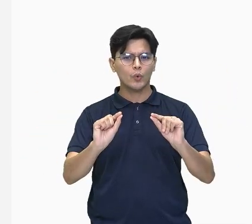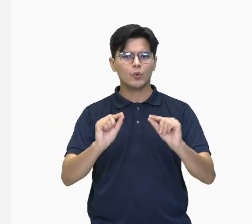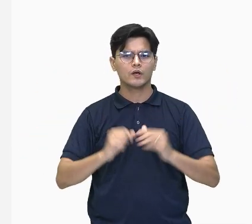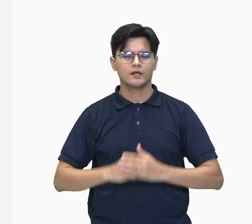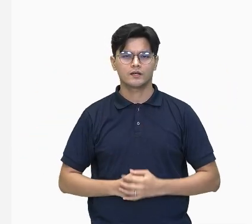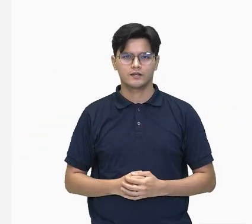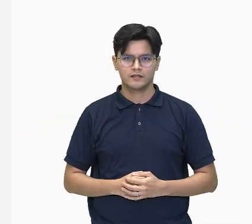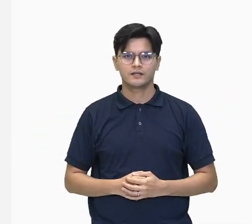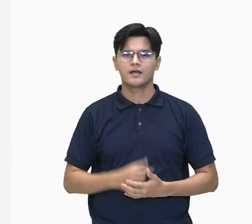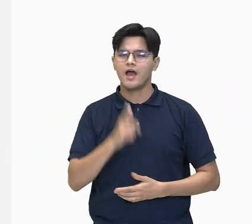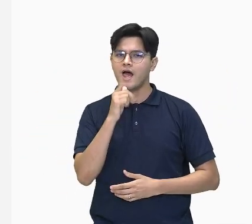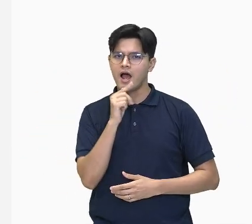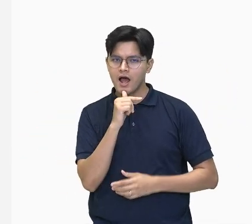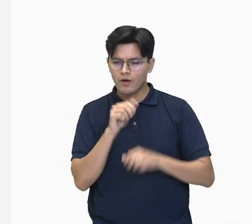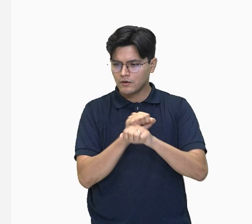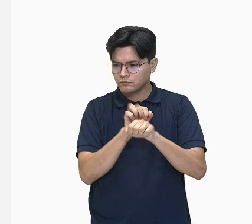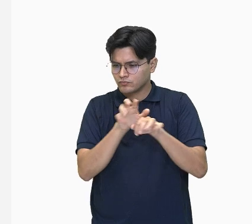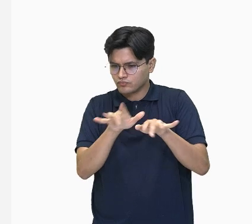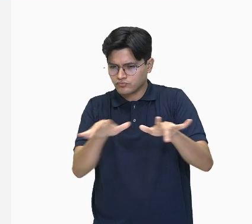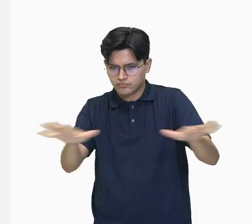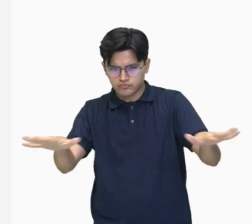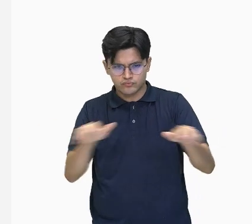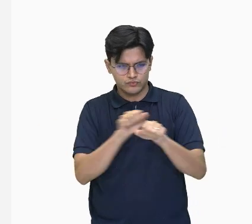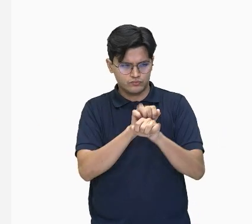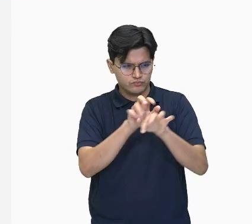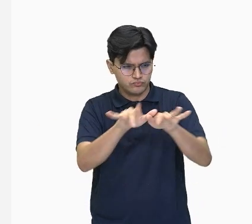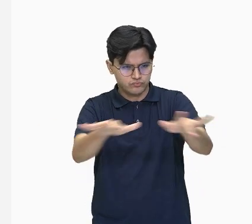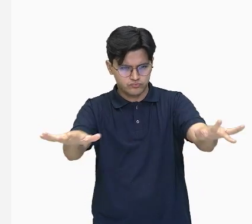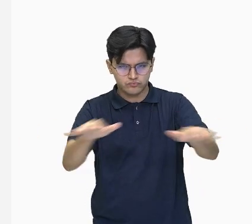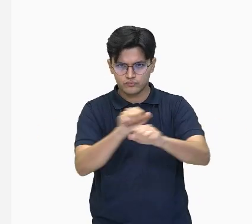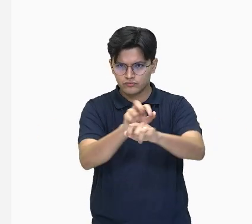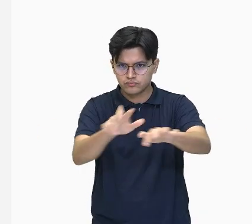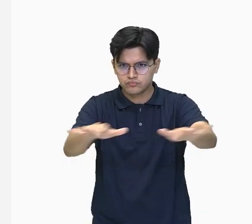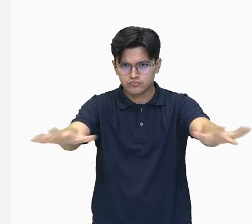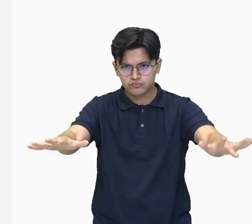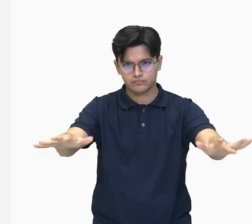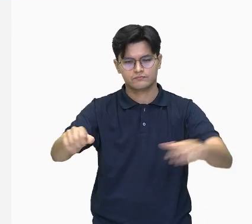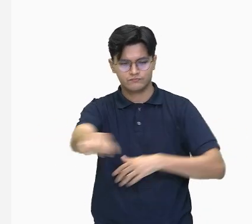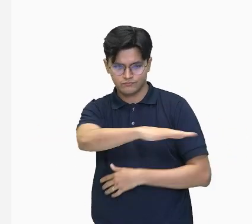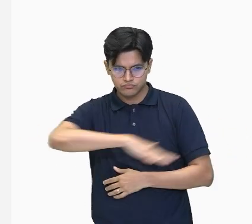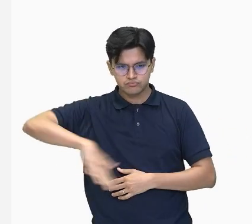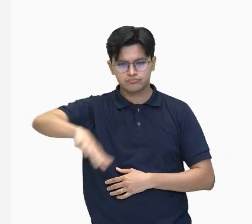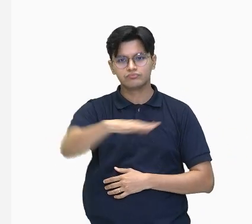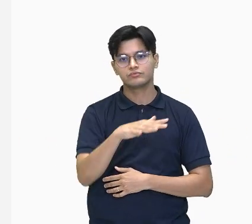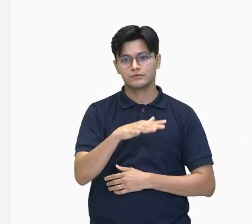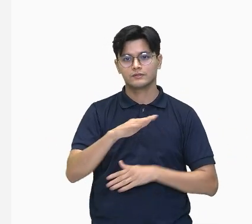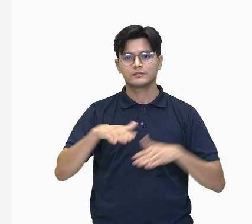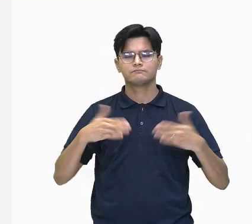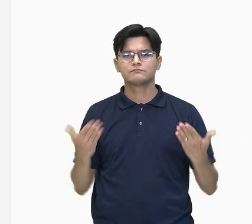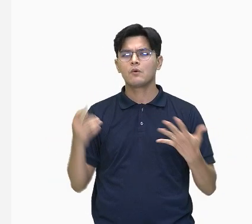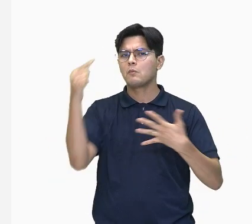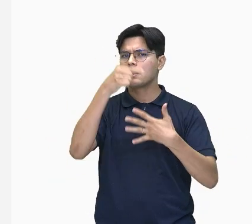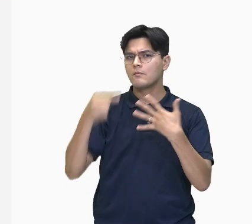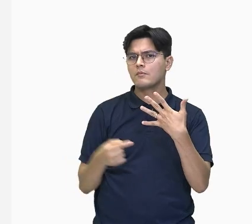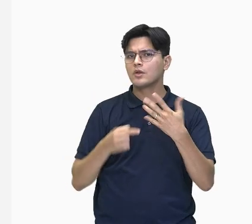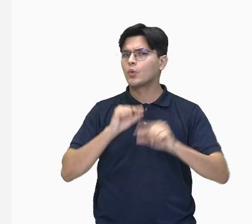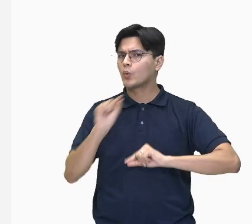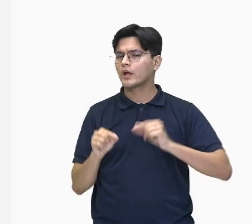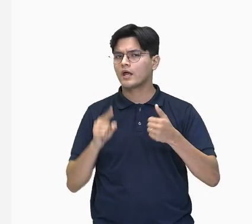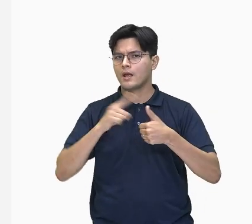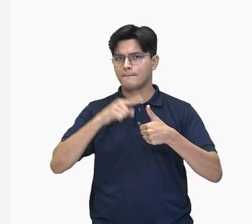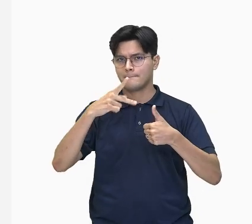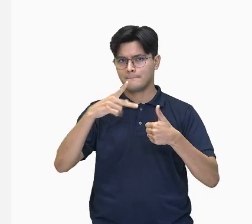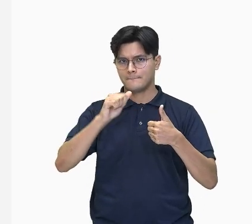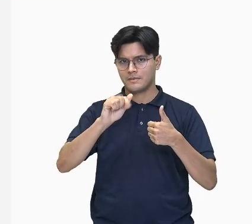essa circulação de água dentro da bacia. Esses elementos constituintes são os